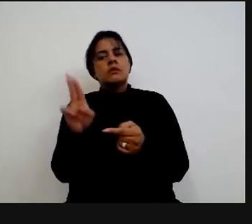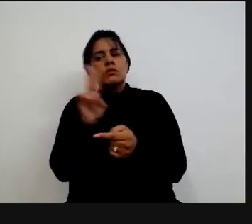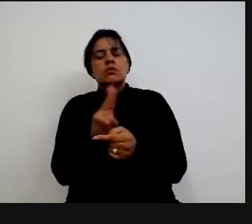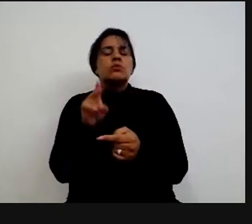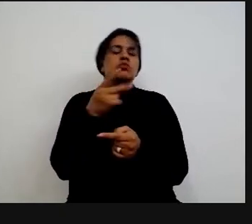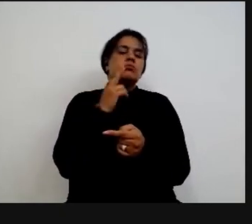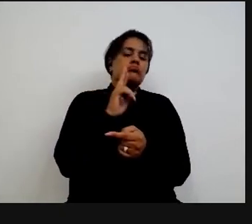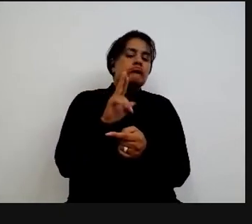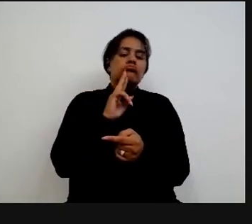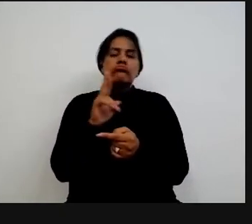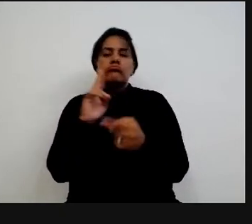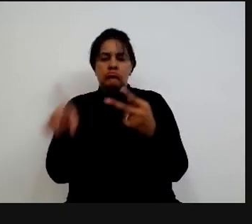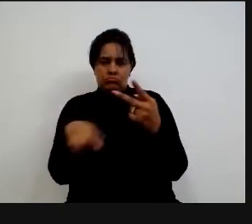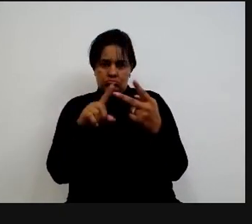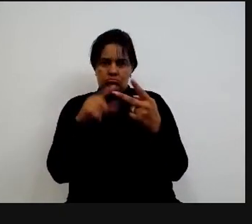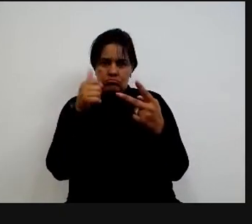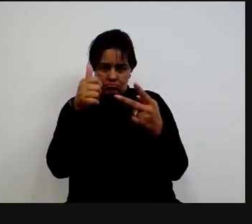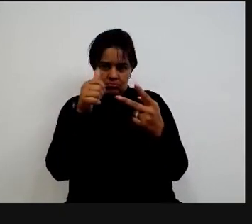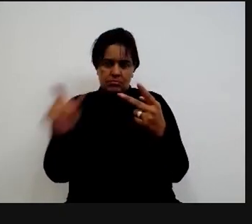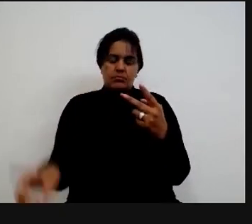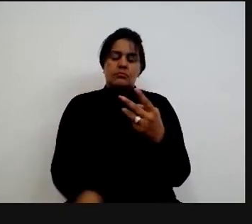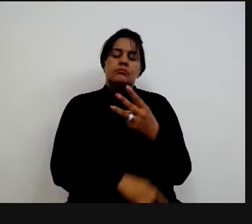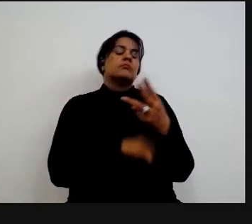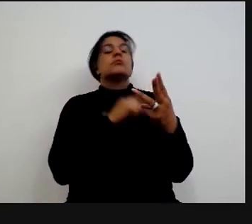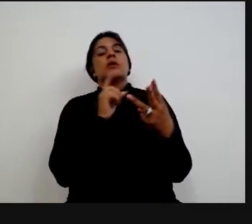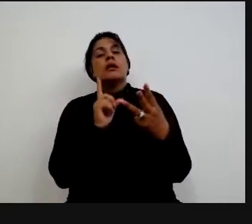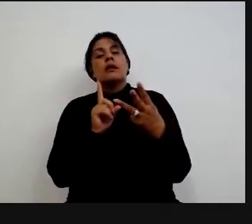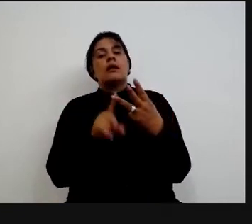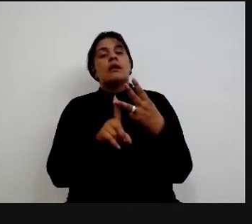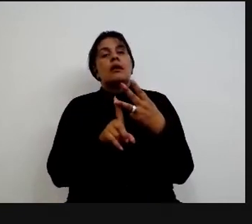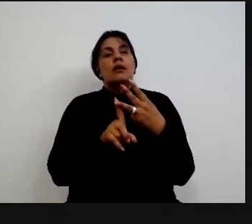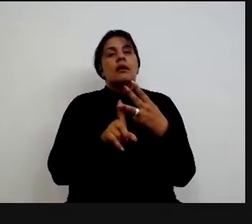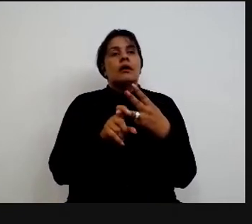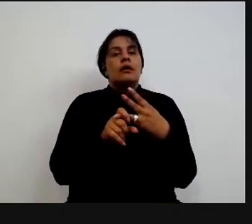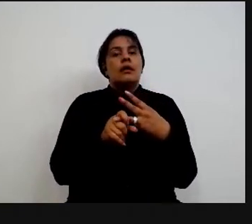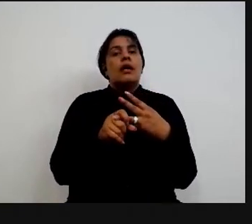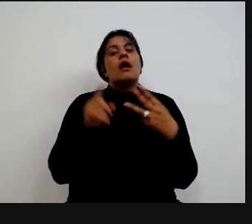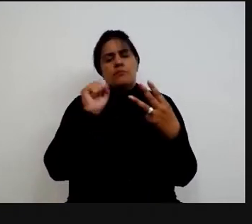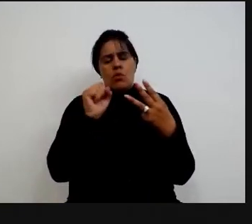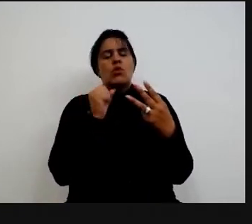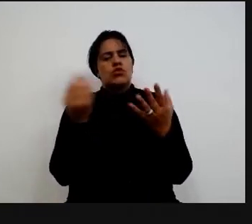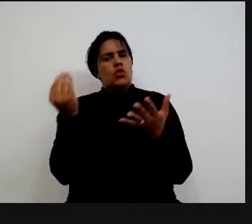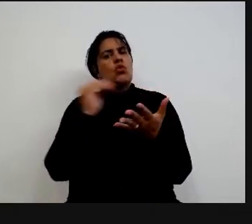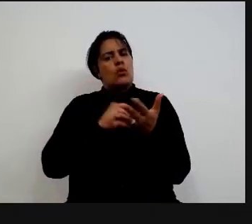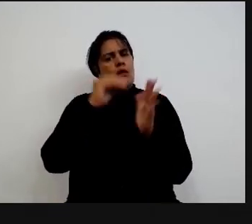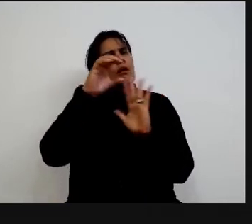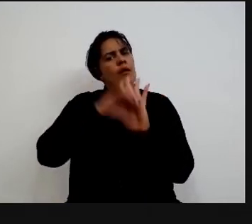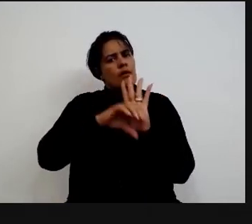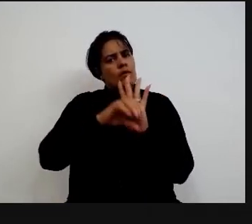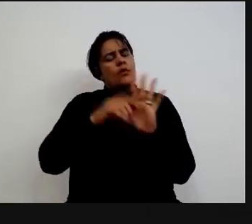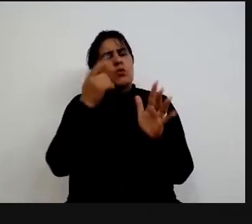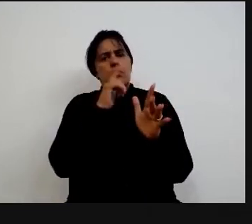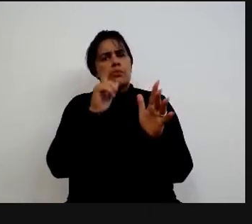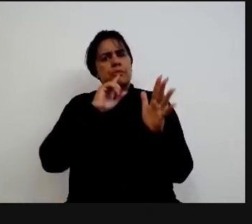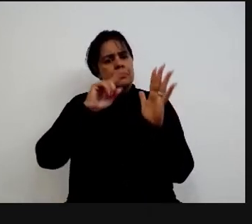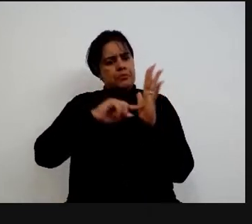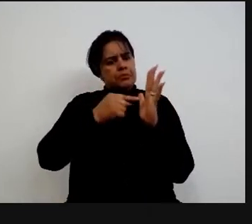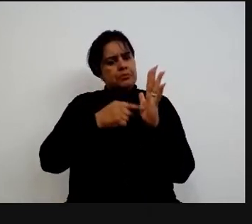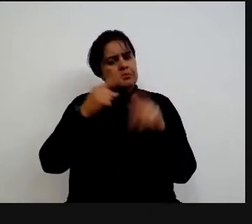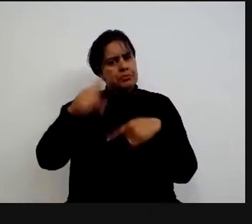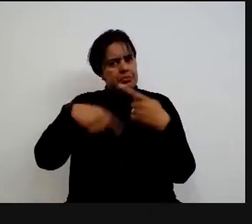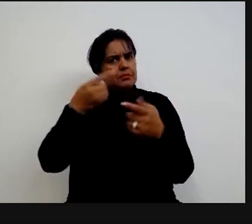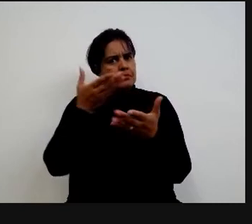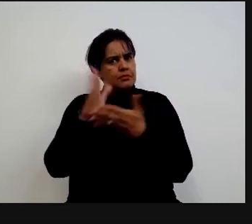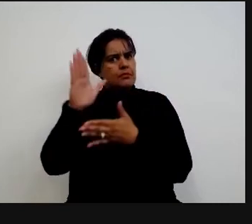o enunciado e aplica. E depois que você é certificado, você pode aí estar colocando isso no seu currículo para, inclusive, somar pontos num